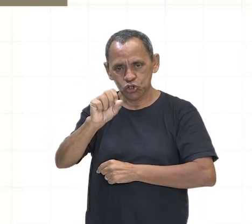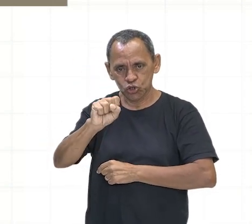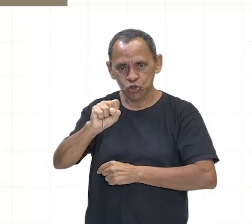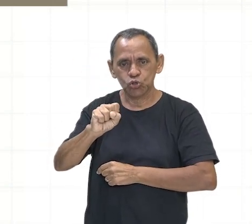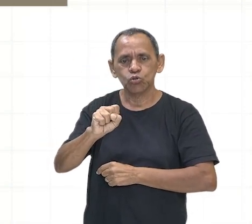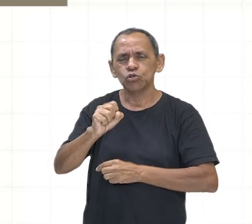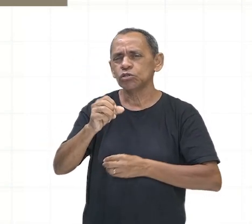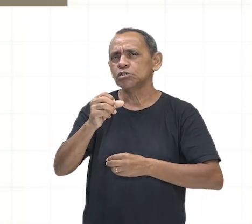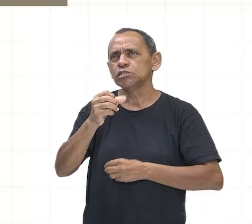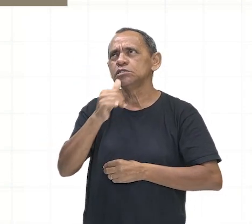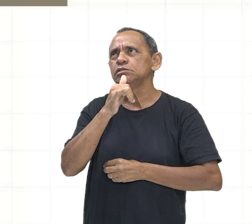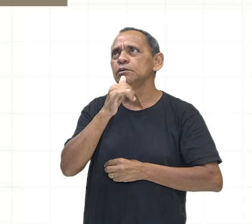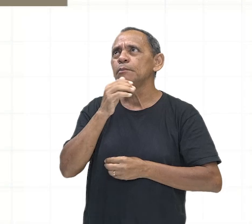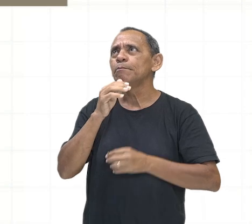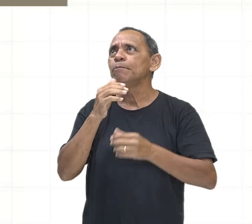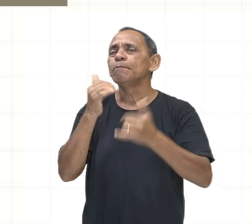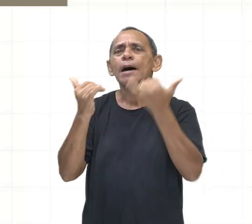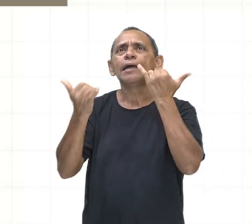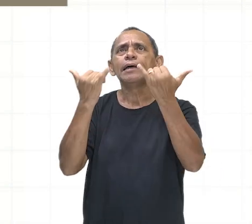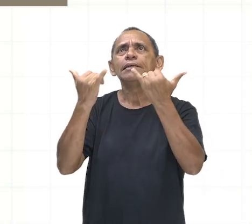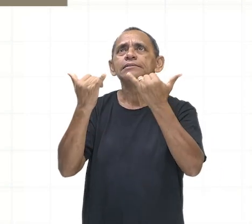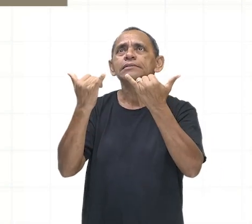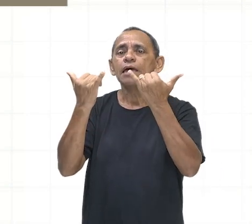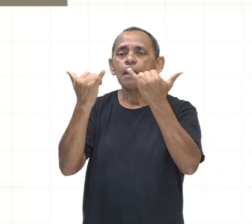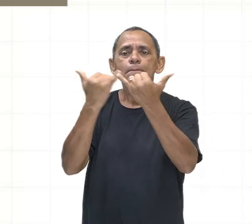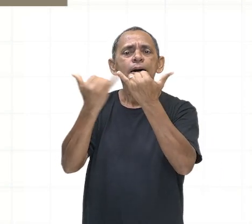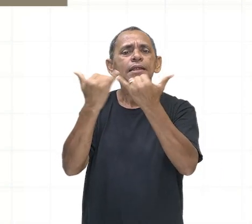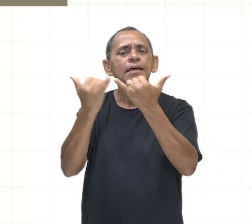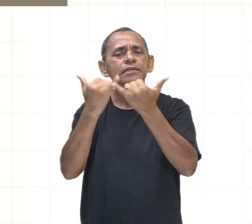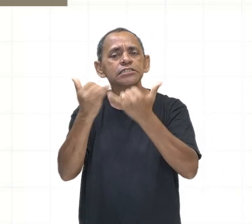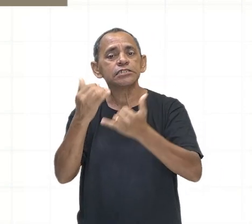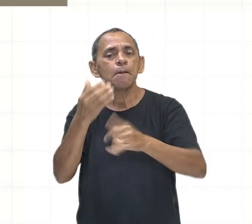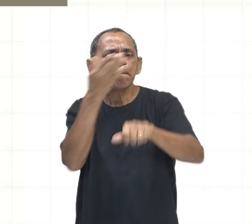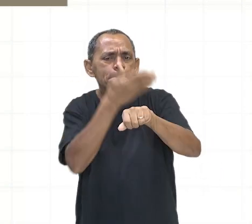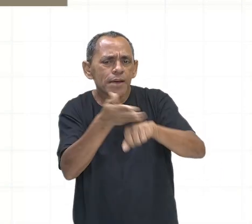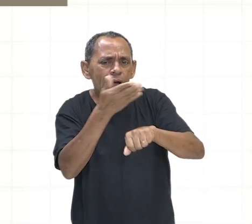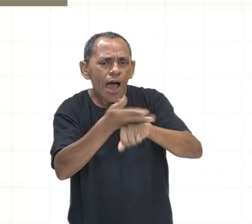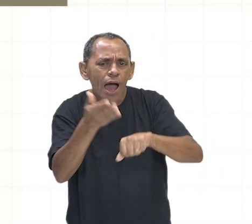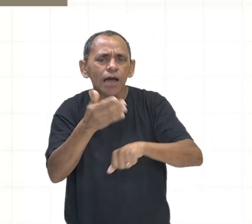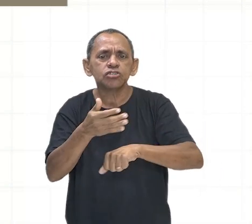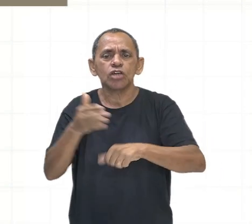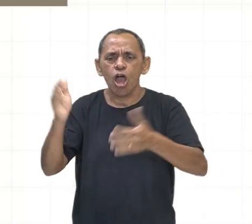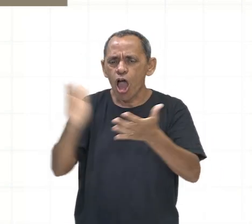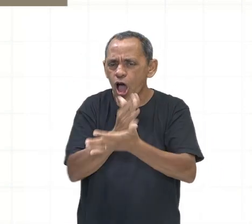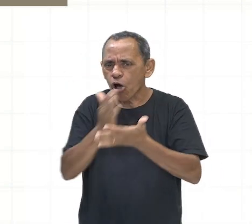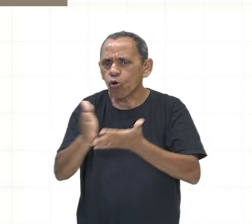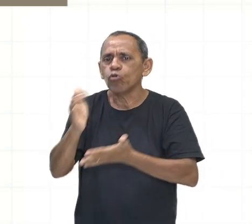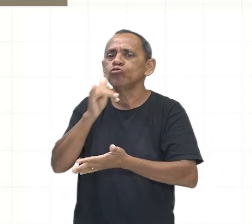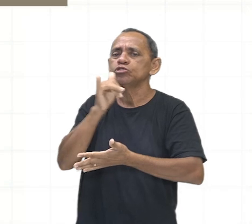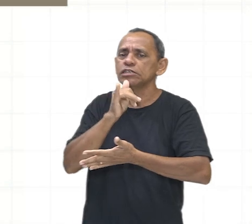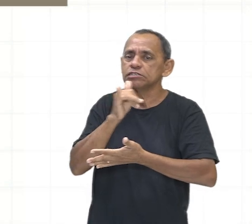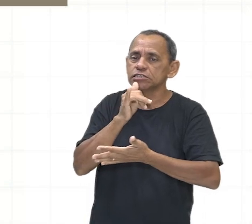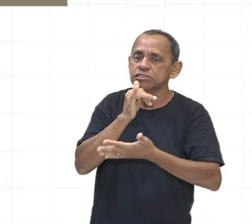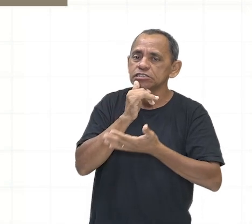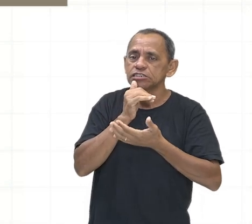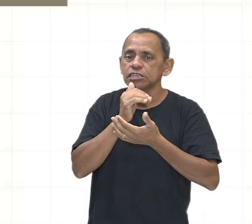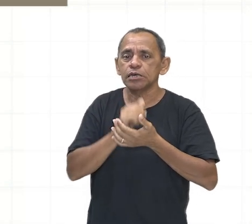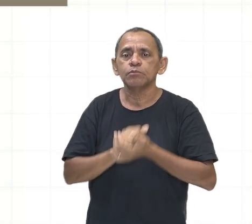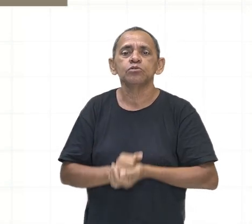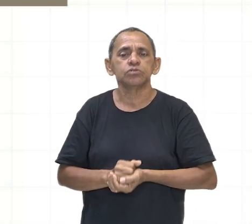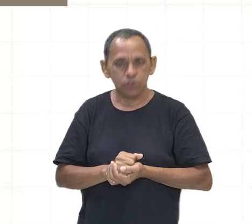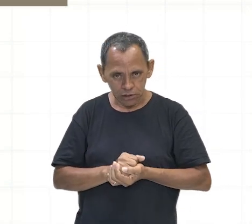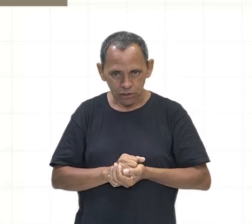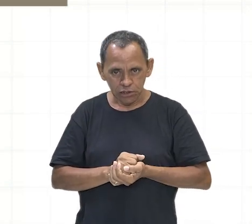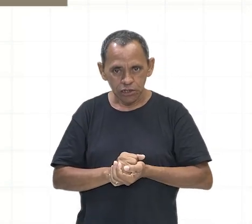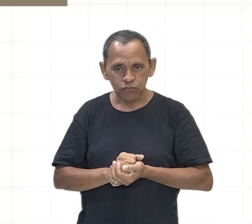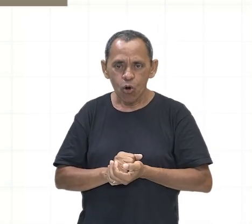E aqui seriam os princípios que vão conduzir a conduta humana naquela dita